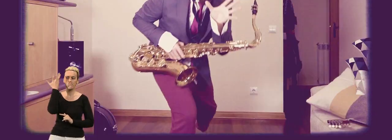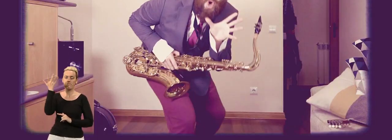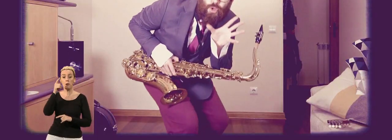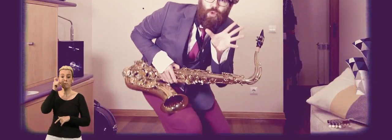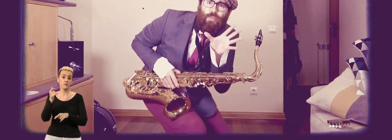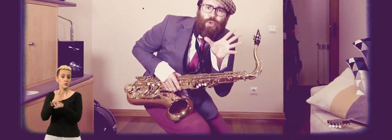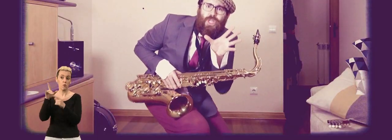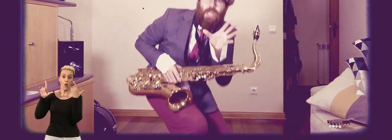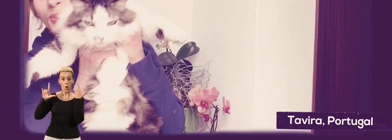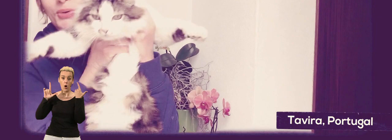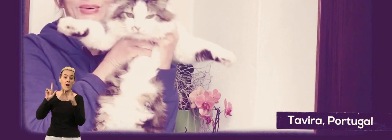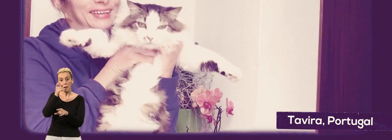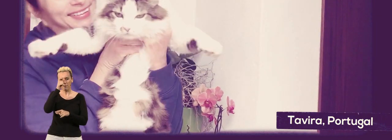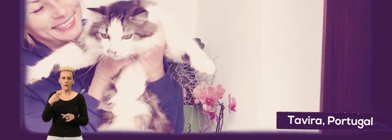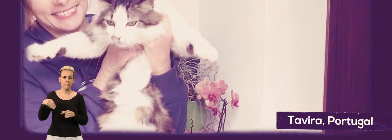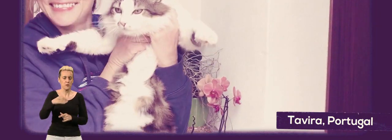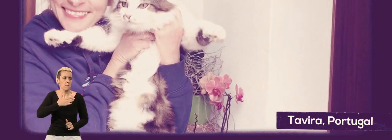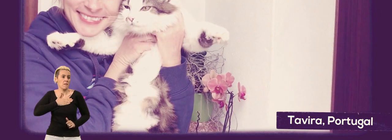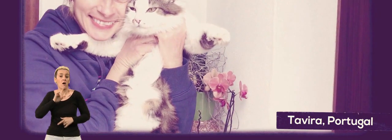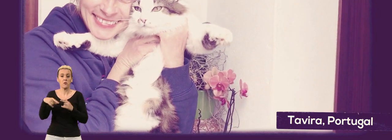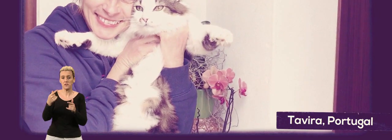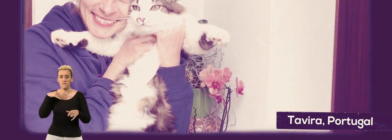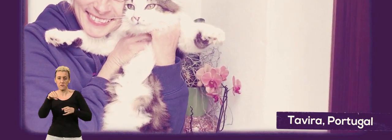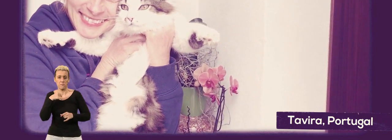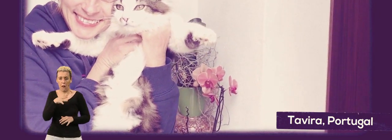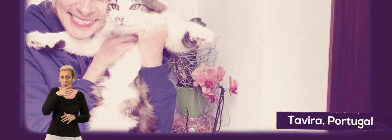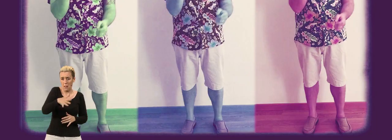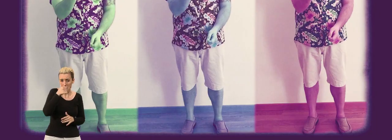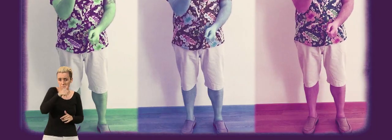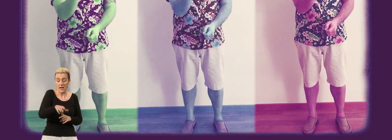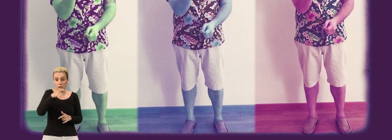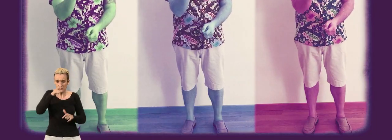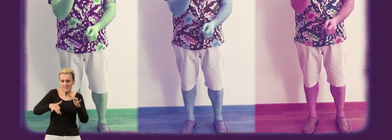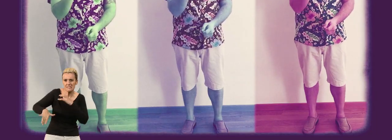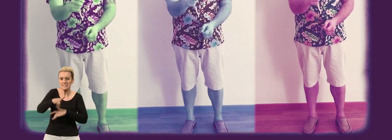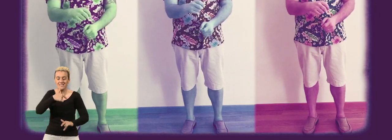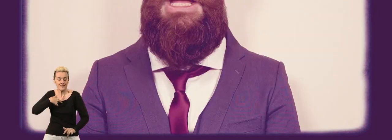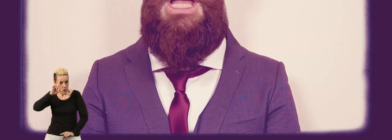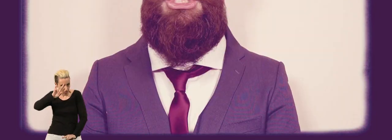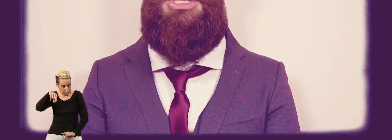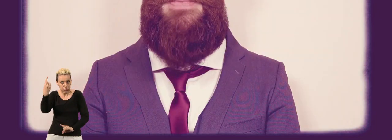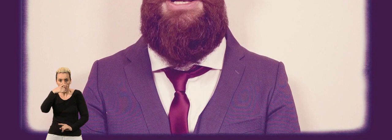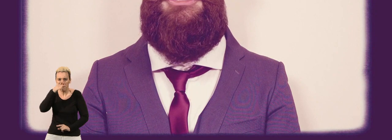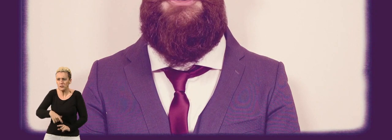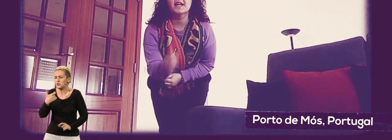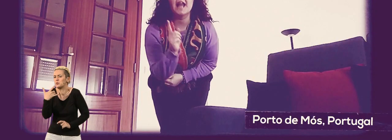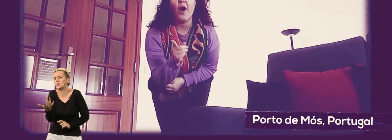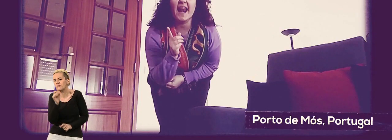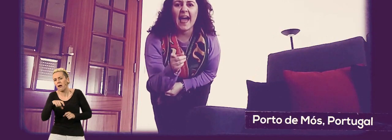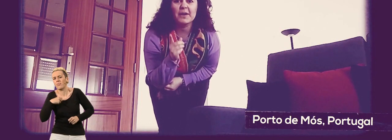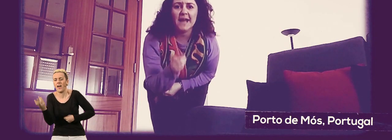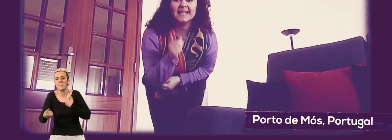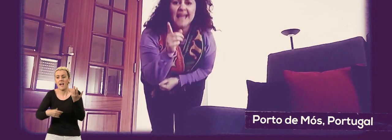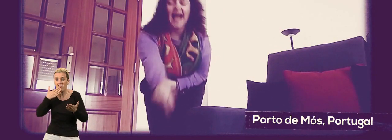LOL. Uns que gostam de postiga, uns nem veem o futebol. No meio de tanta gente, há uma coisa que eu sei bem: que ele há gente para tudo e